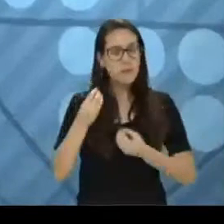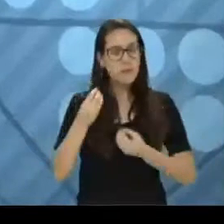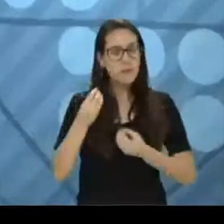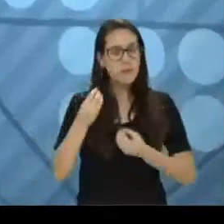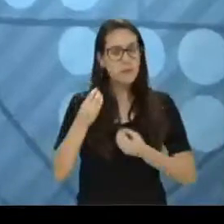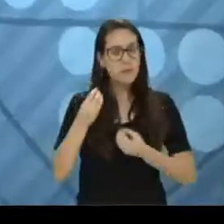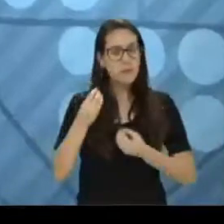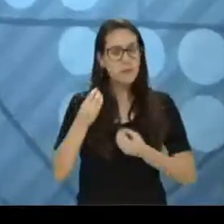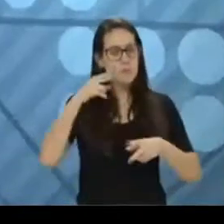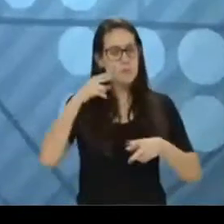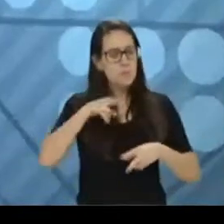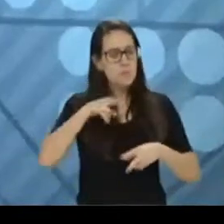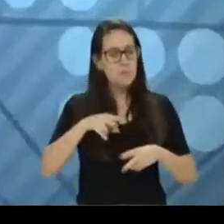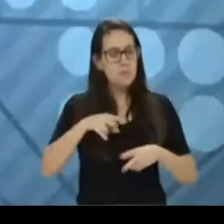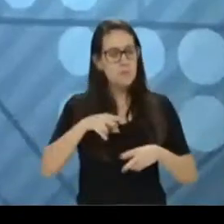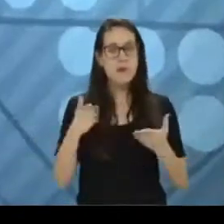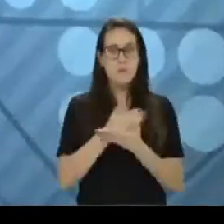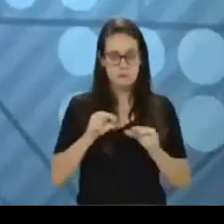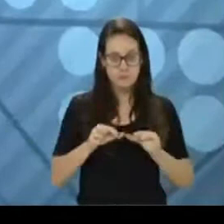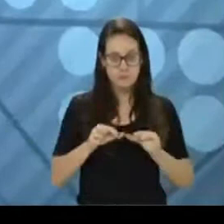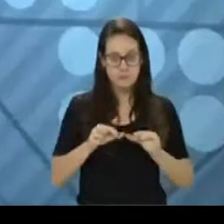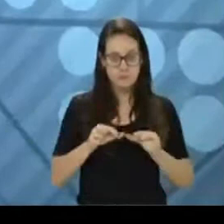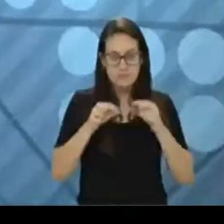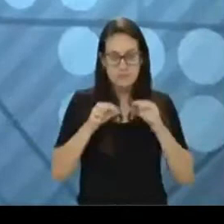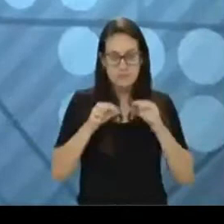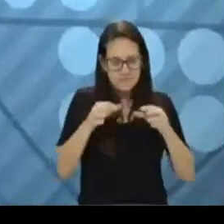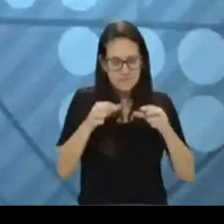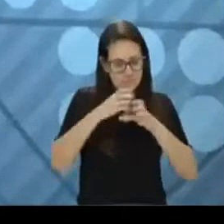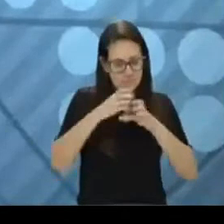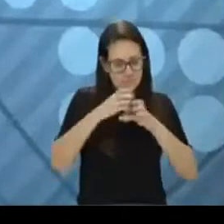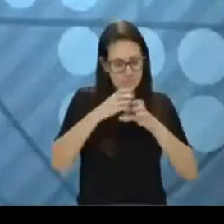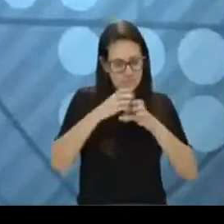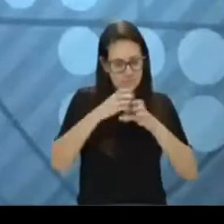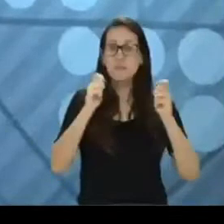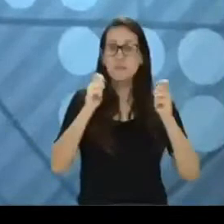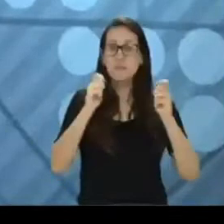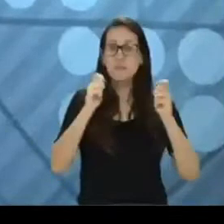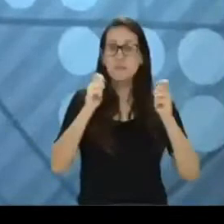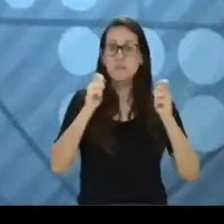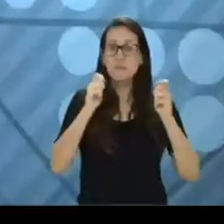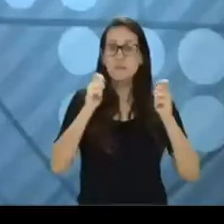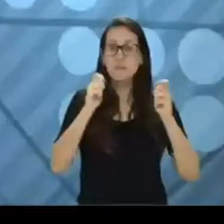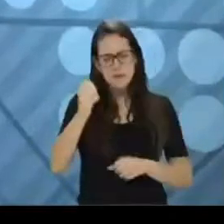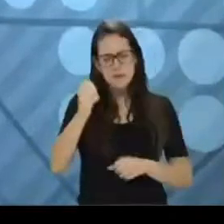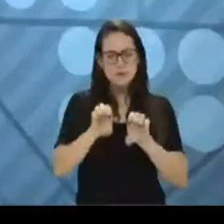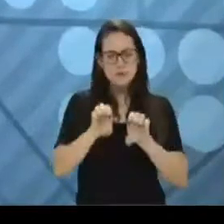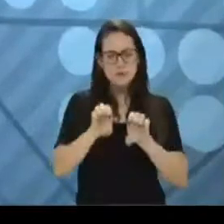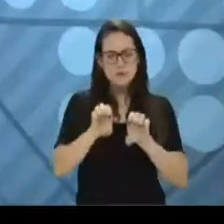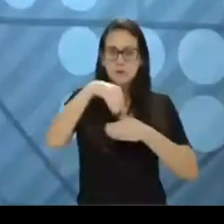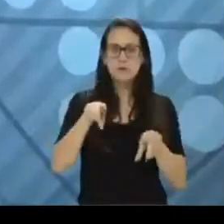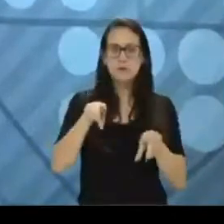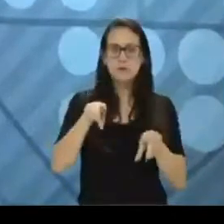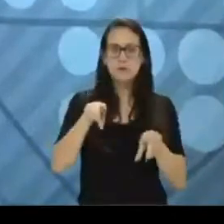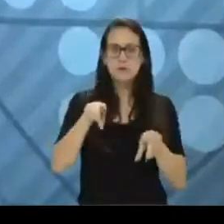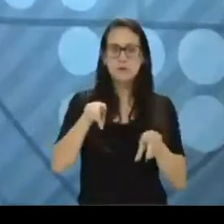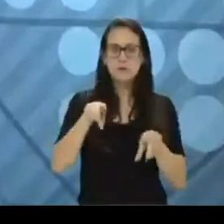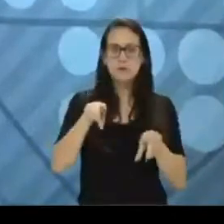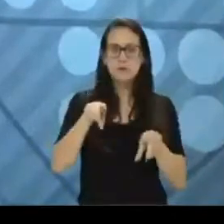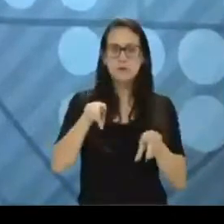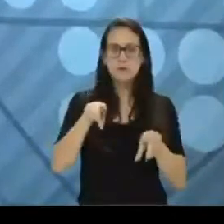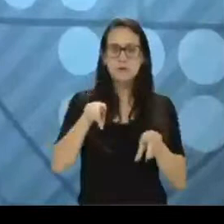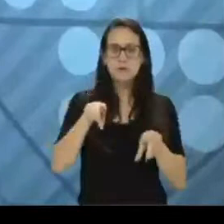prática, nós vamos fazer a observação de algumas lâminas que vão permitir que nós conheçamos as suas estruturas e diferenciamos,